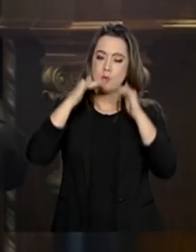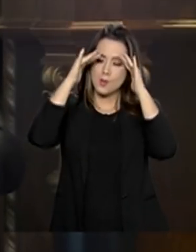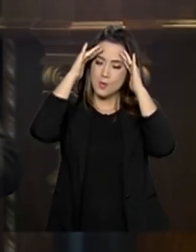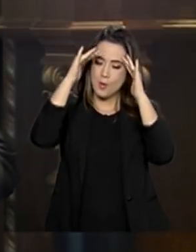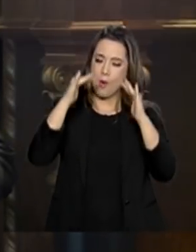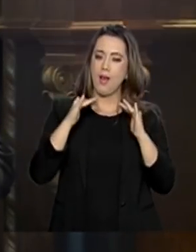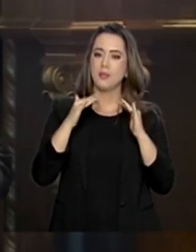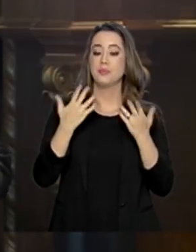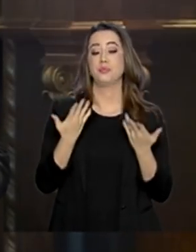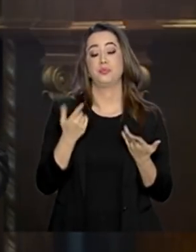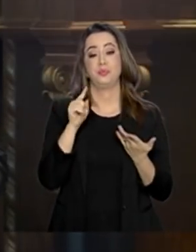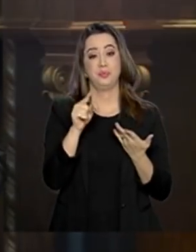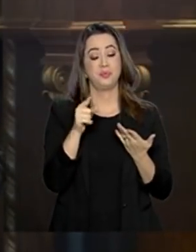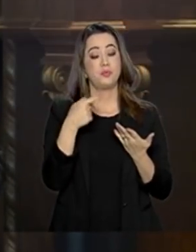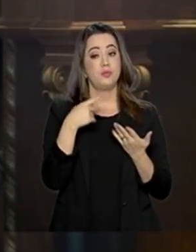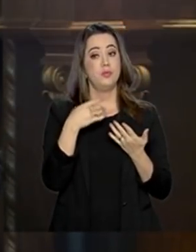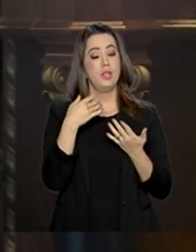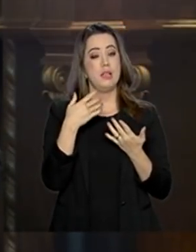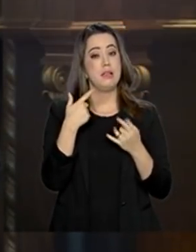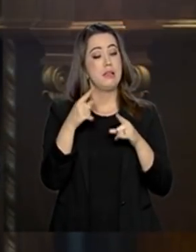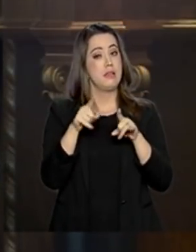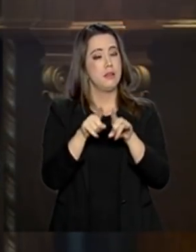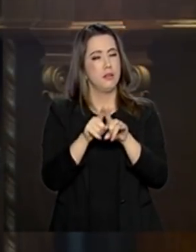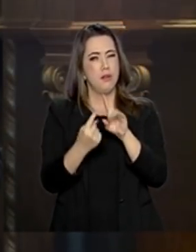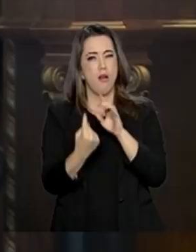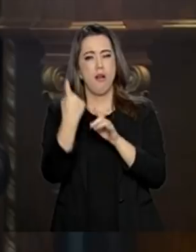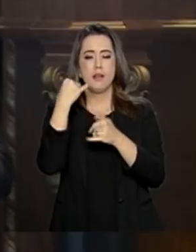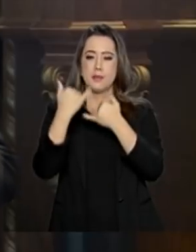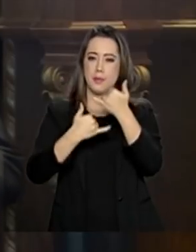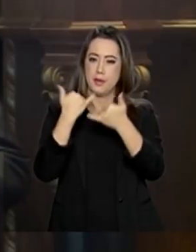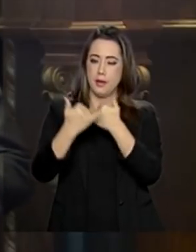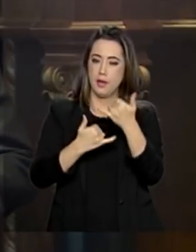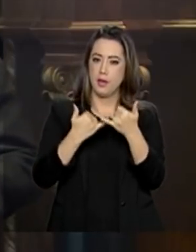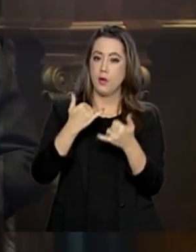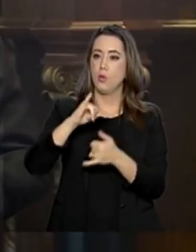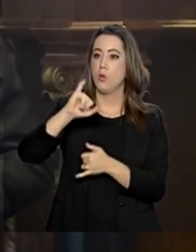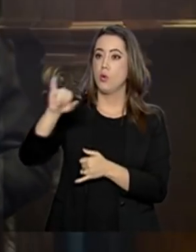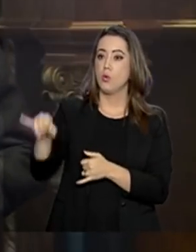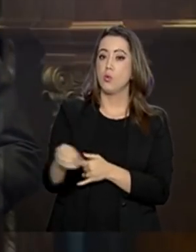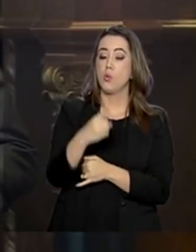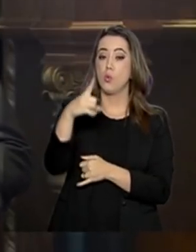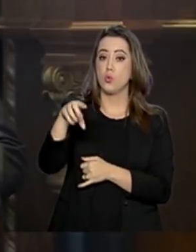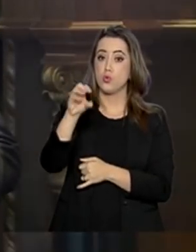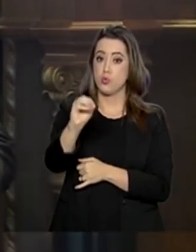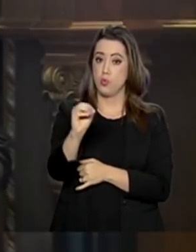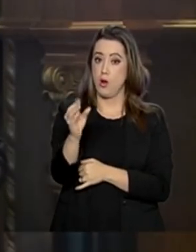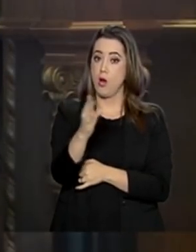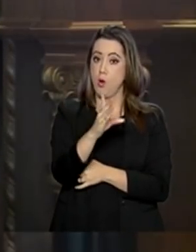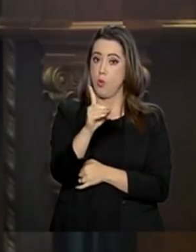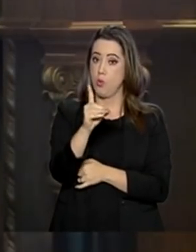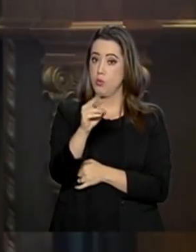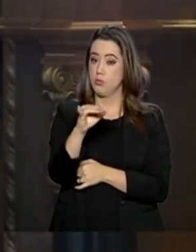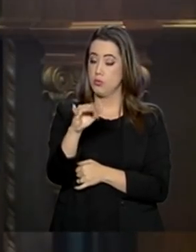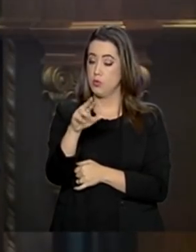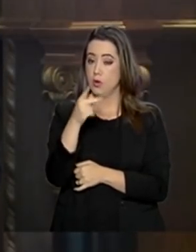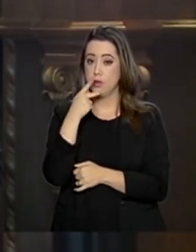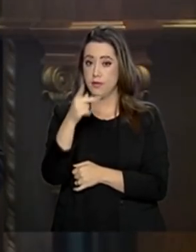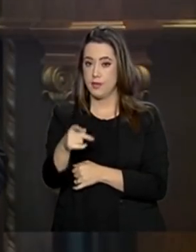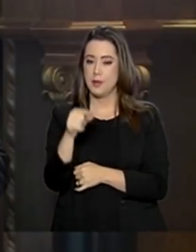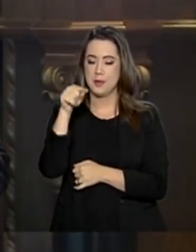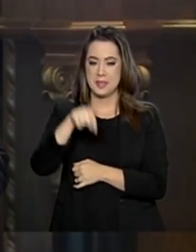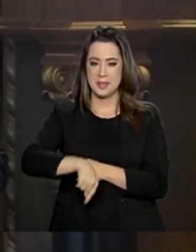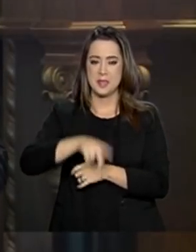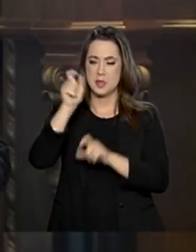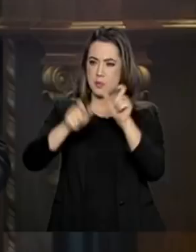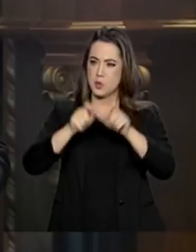Como brinquei com João Dória há pouco tempo atrás e também com Sérgio Moro, os últimos homenageados aqui,